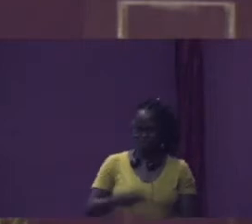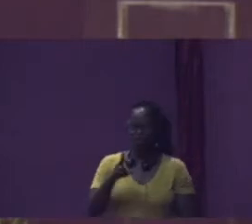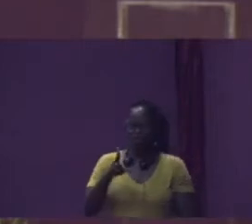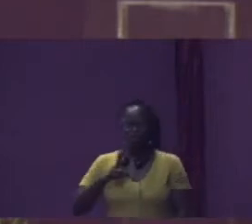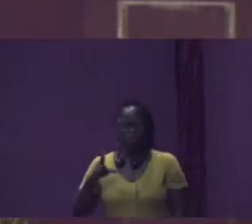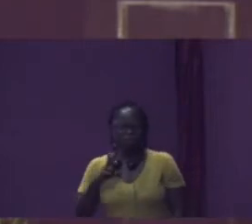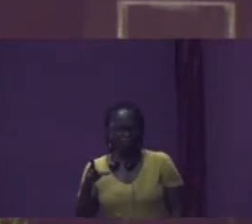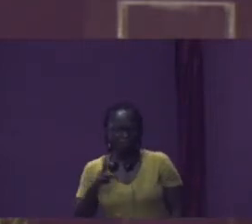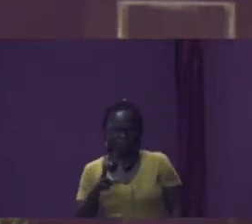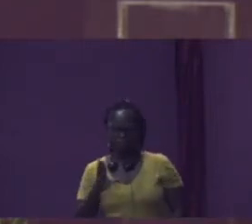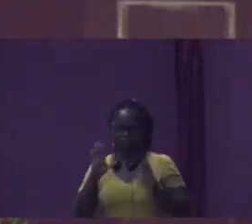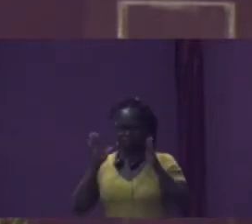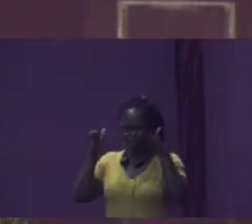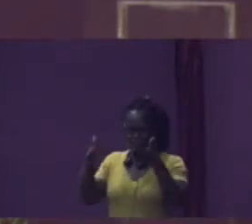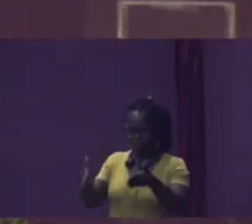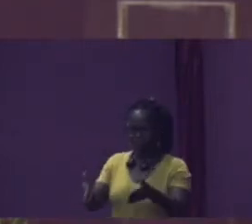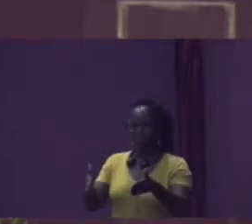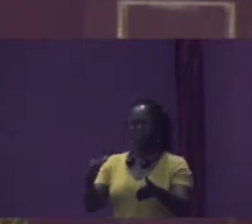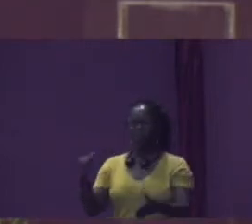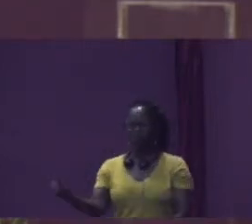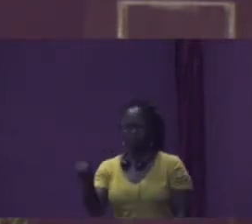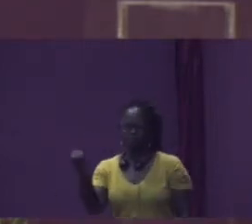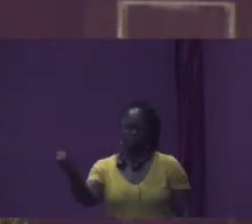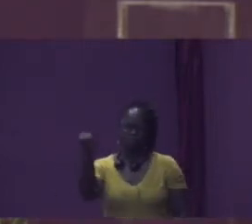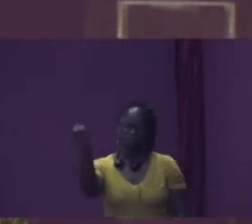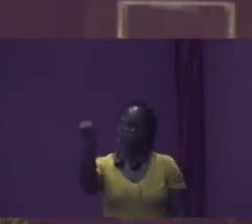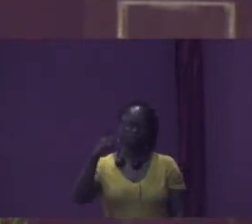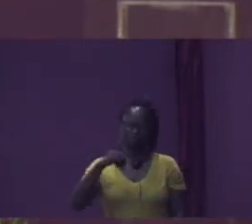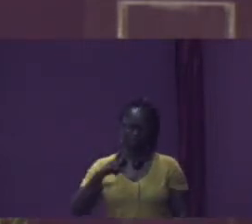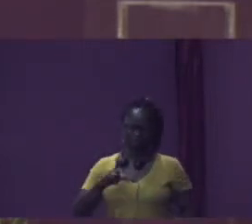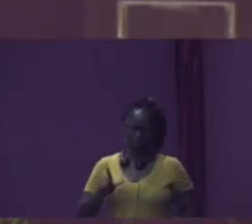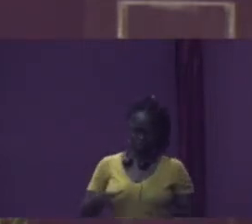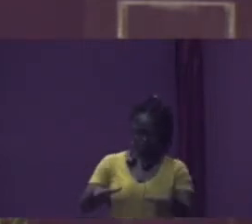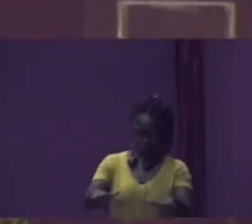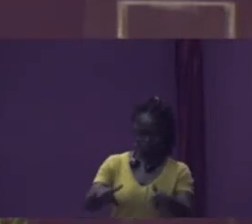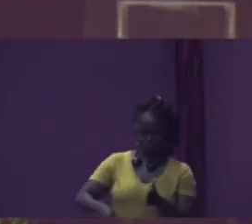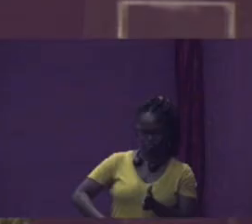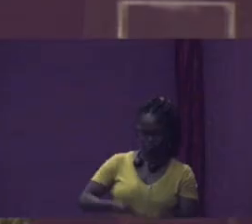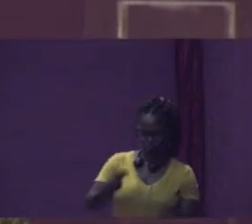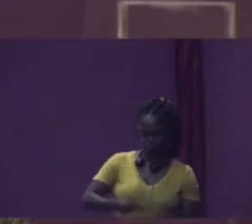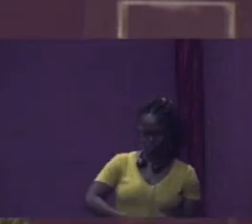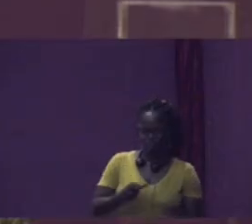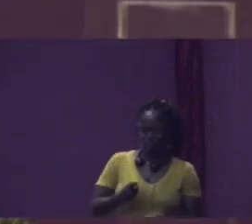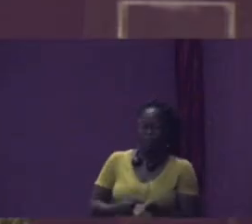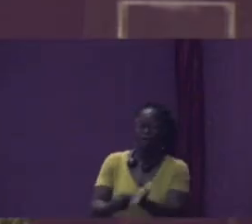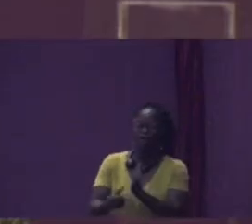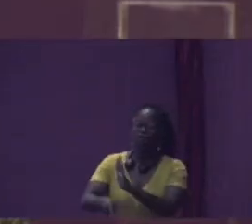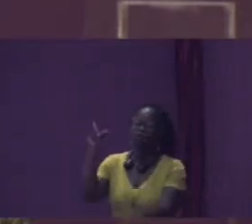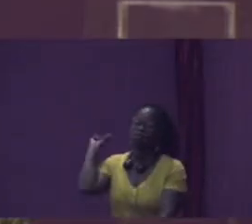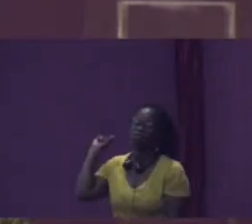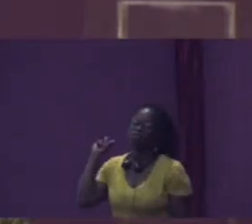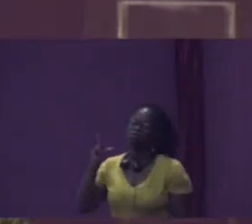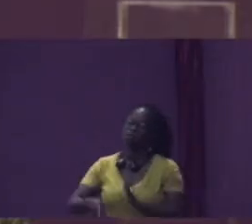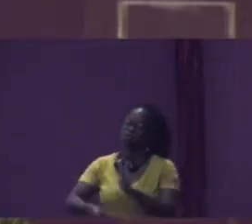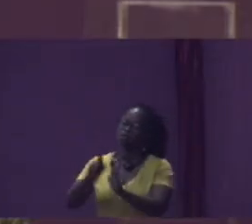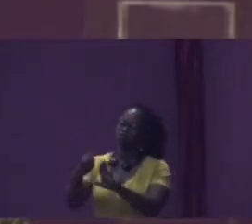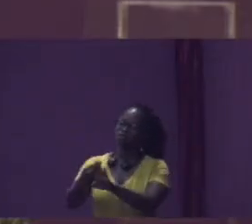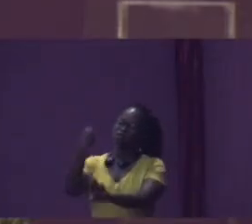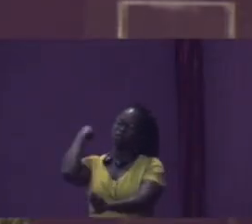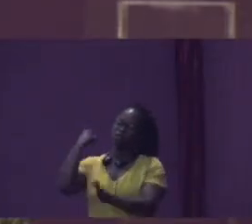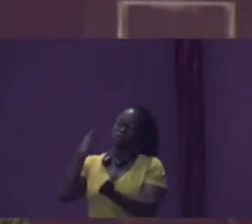atenção à saúde, onde uma parte importante corresponde a procedimentos cirúrgicos agendados previamente,